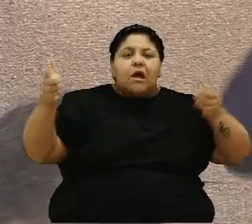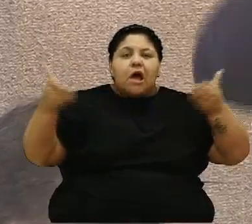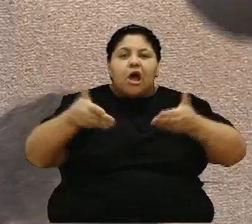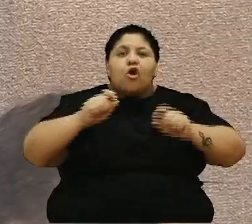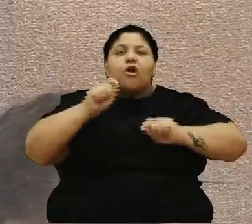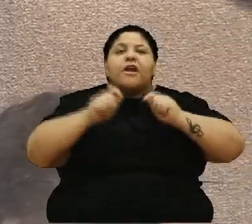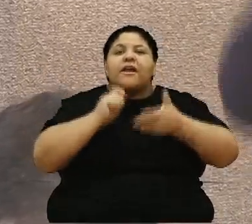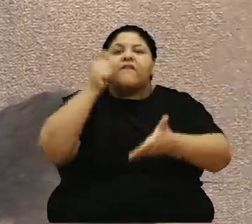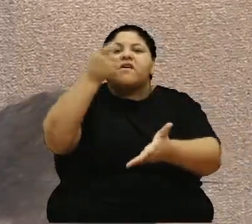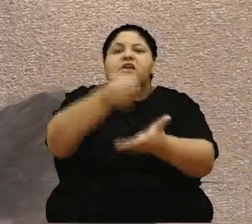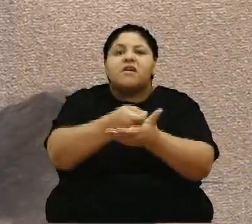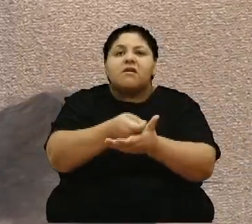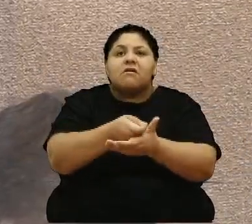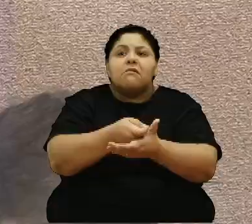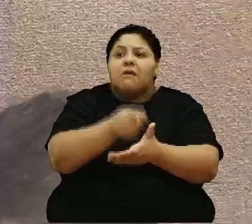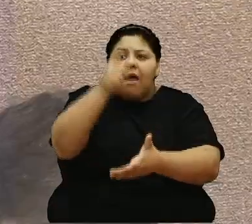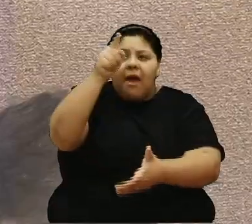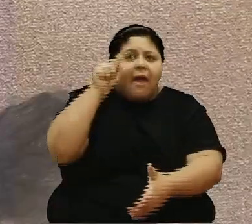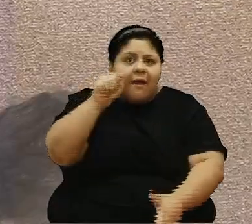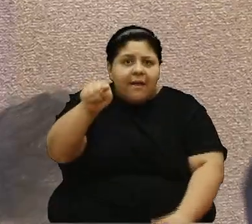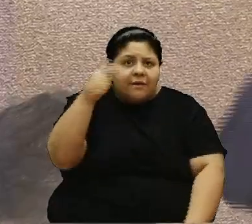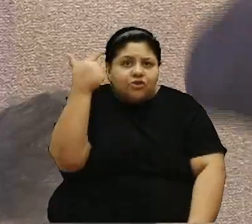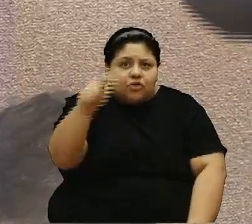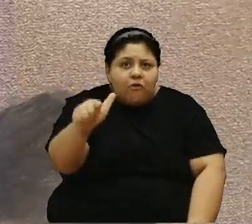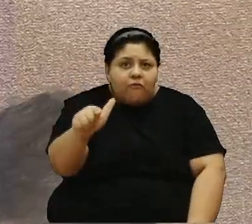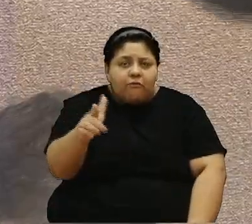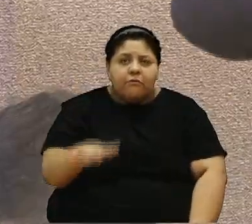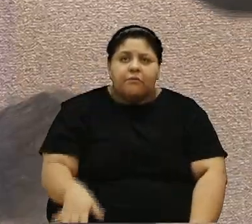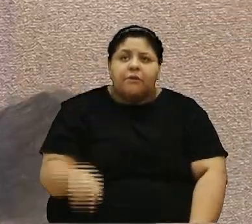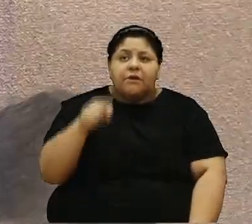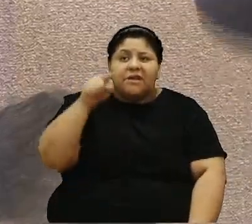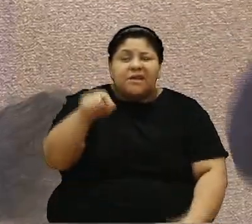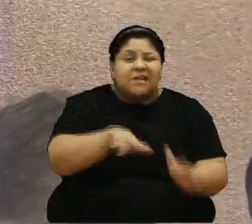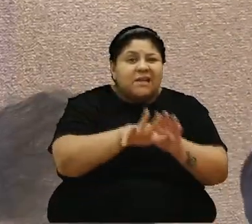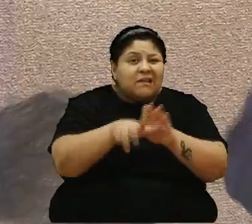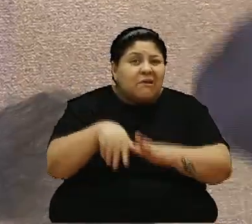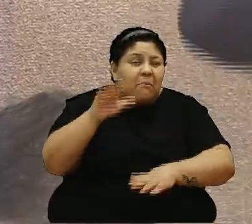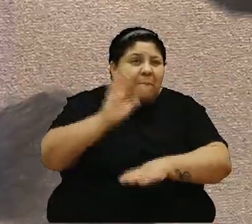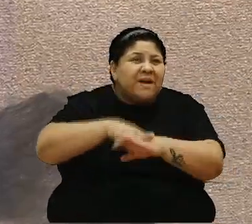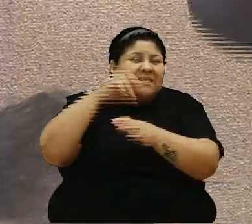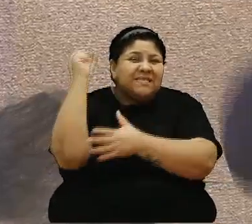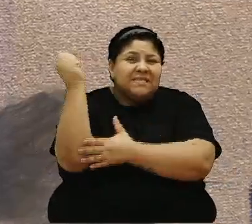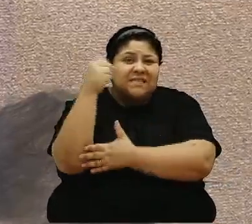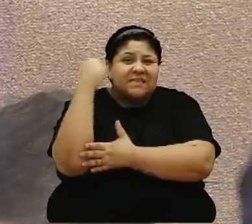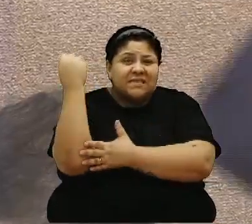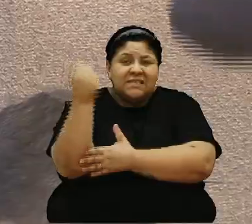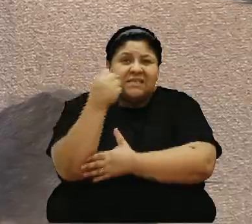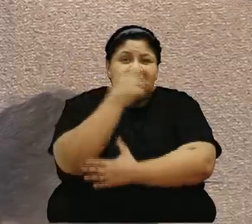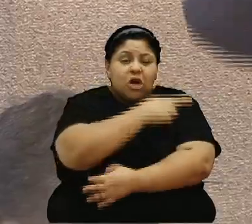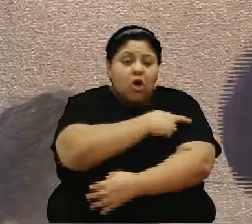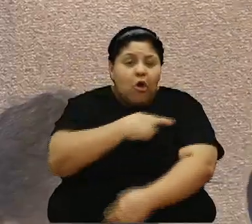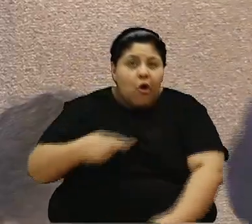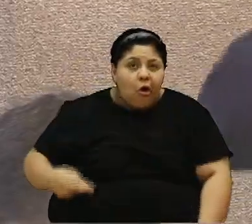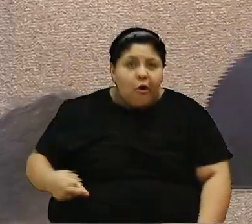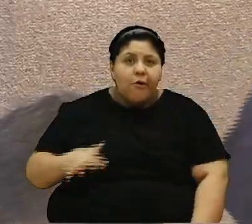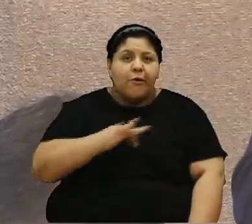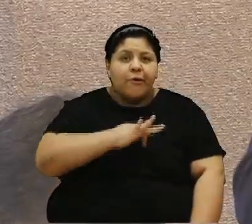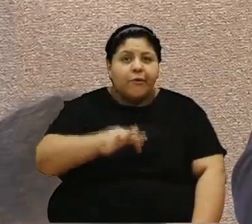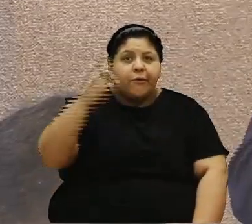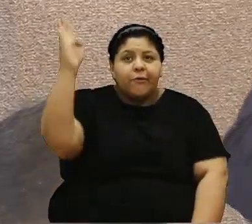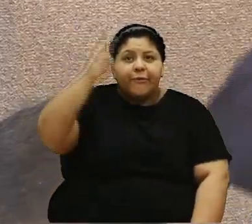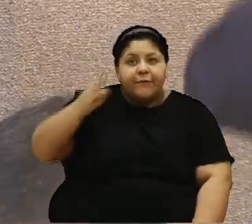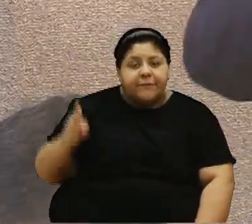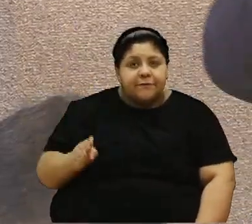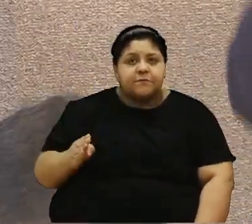vai pagar é ele mesmo. Este é o crime mais grave que a República Federativa do